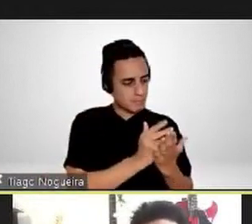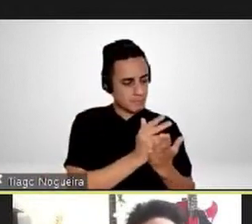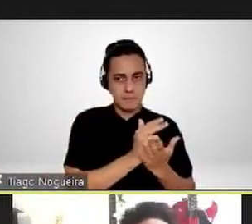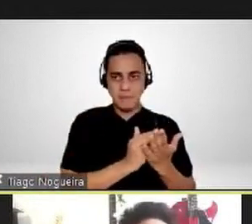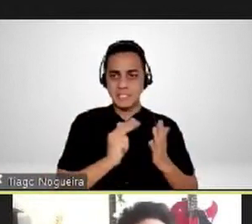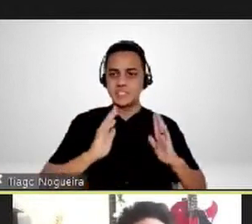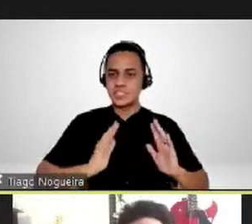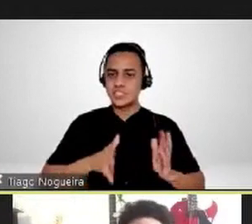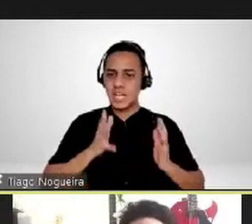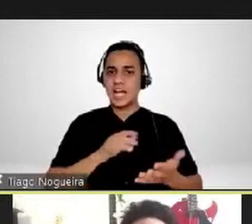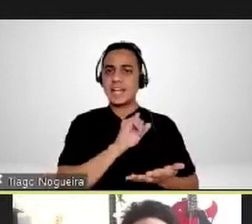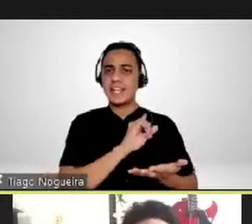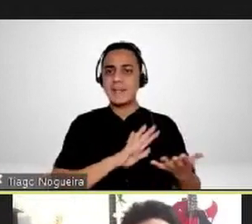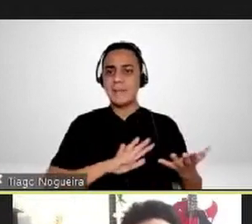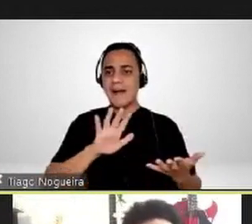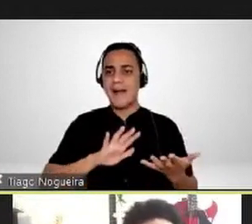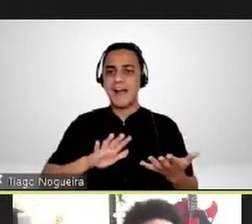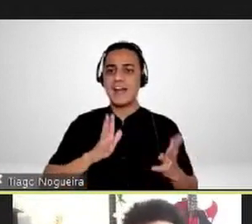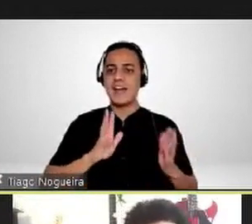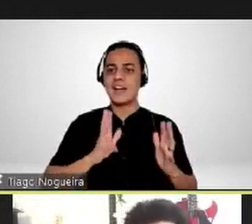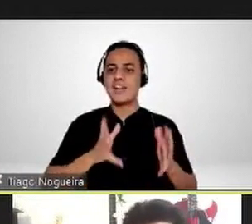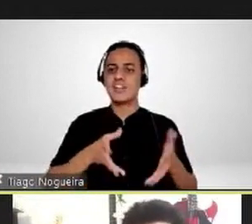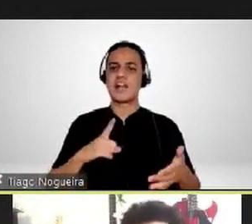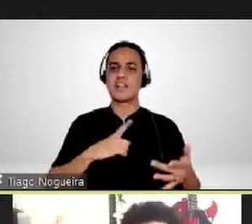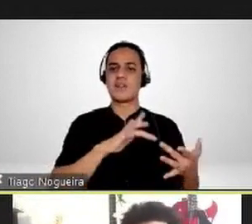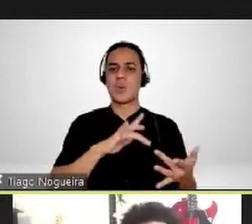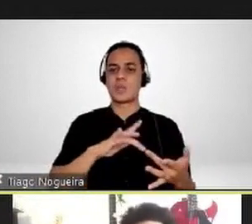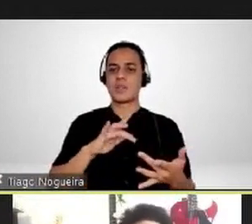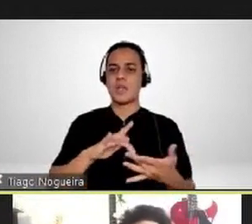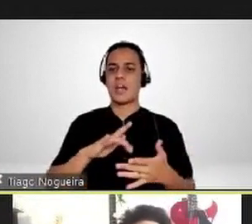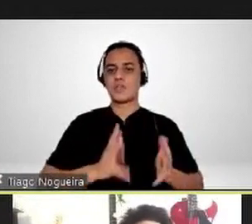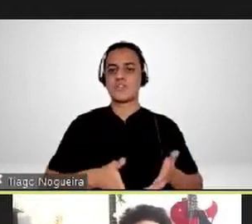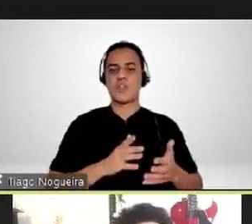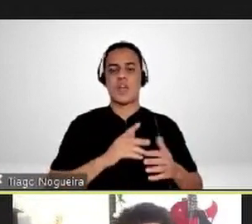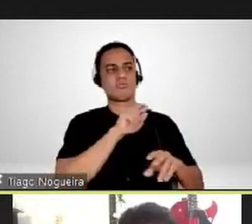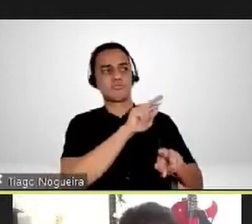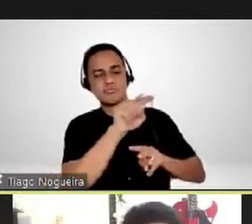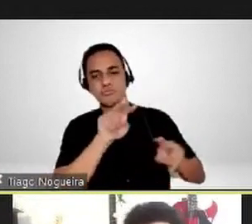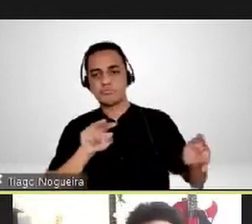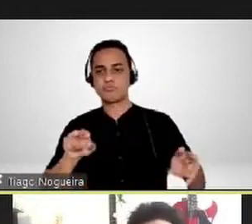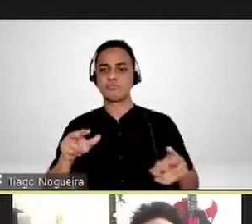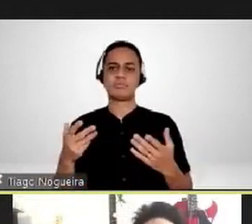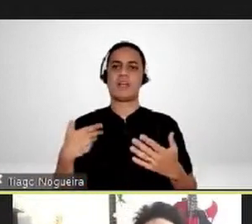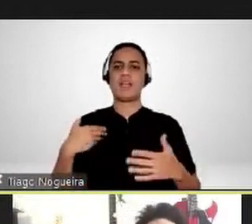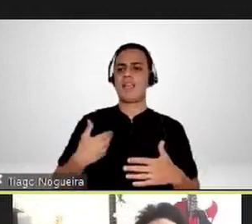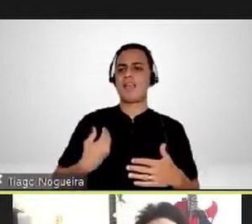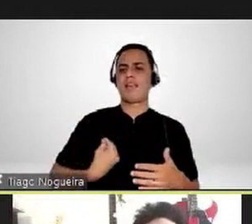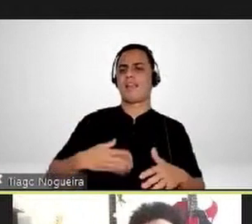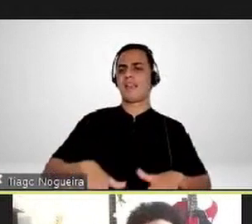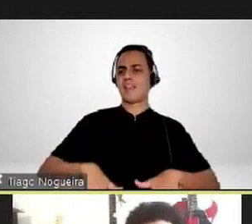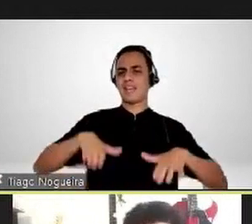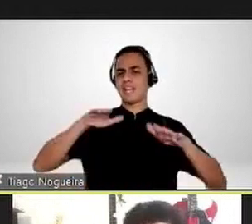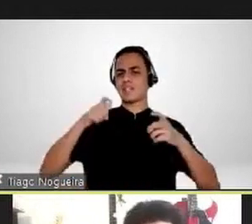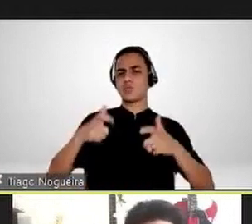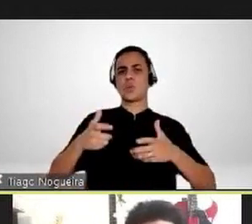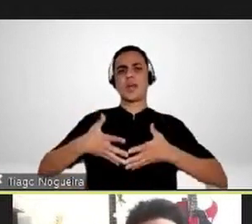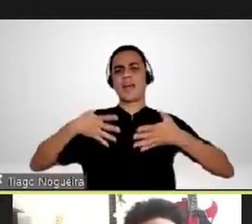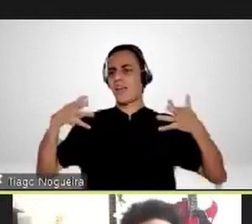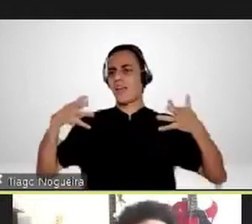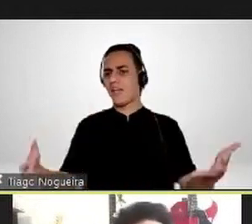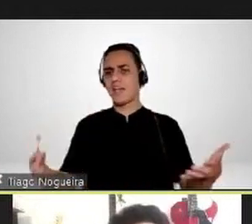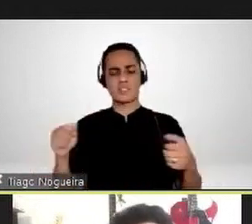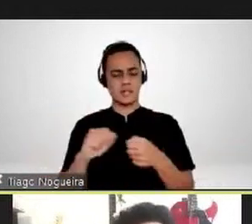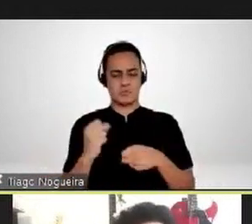de imagens nas quais ele reproduzia as paisagens. Ele tinha crescido em vários lugares muito grandes, então ele desenhava coisas muito